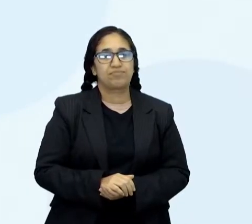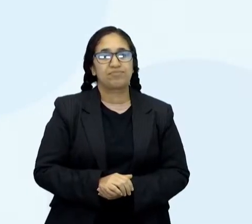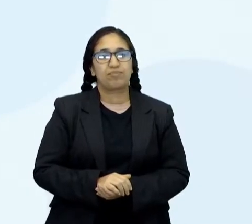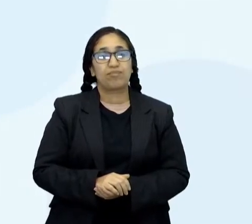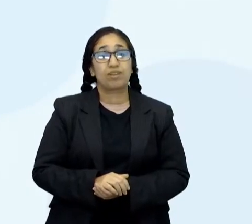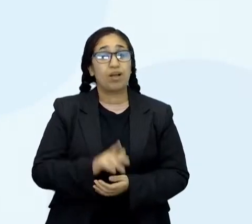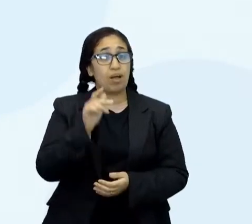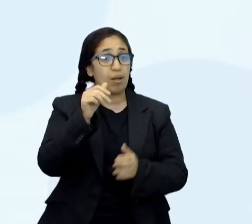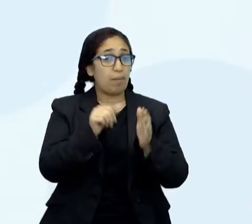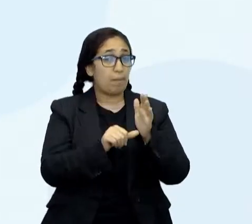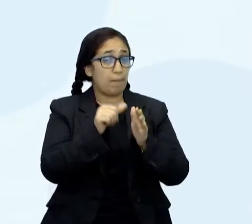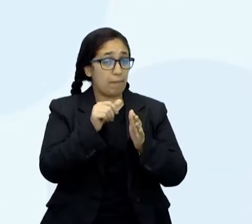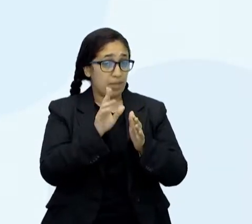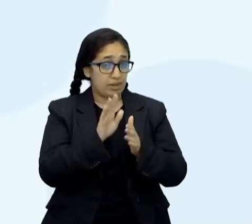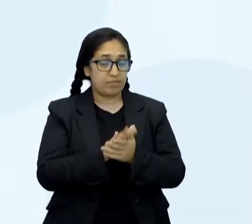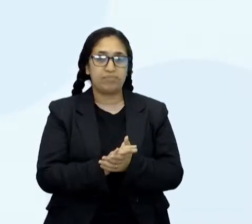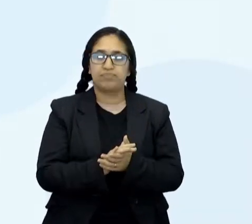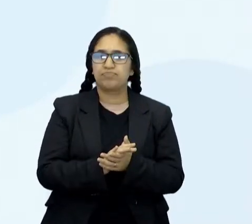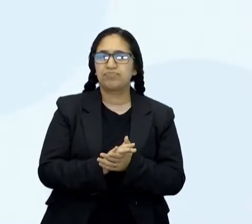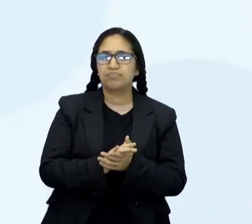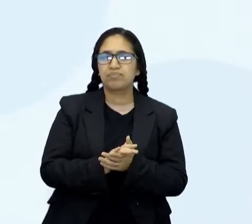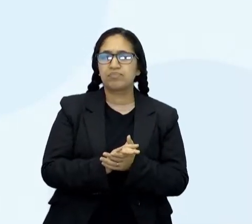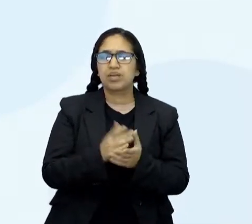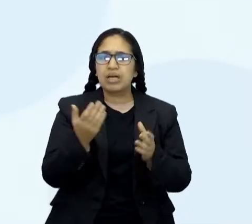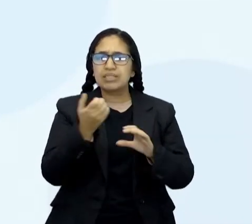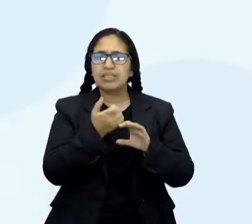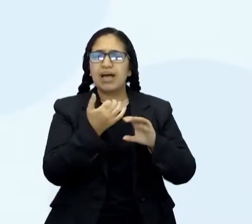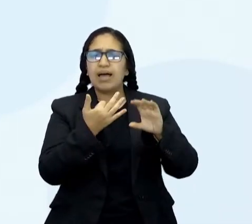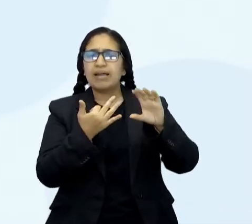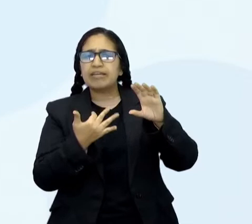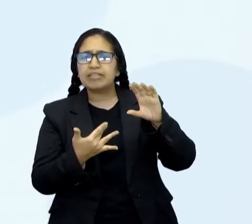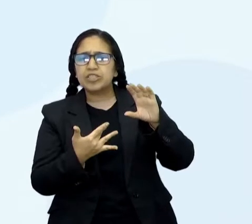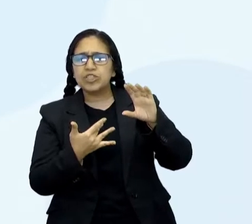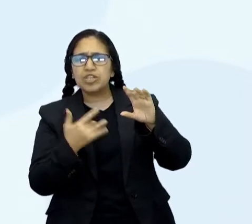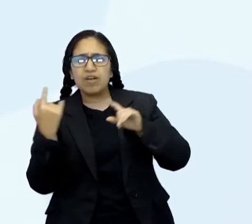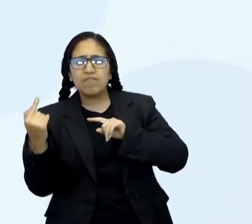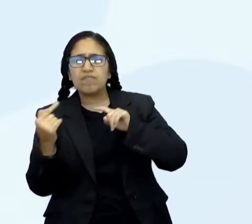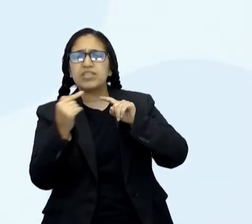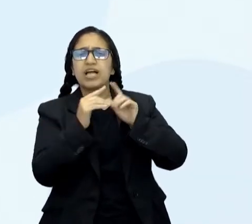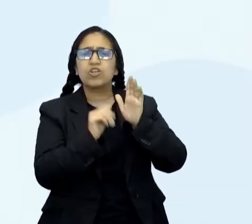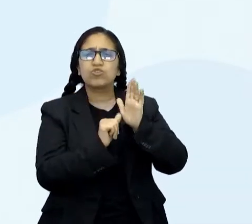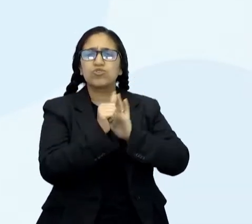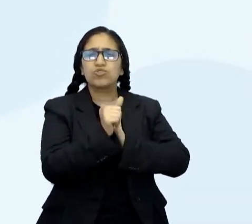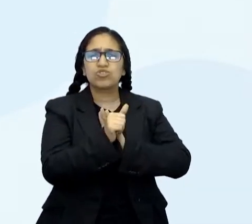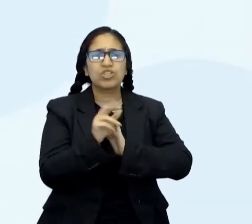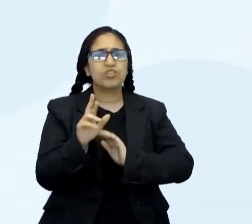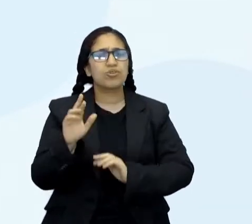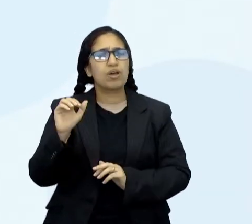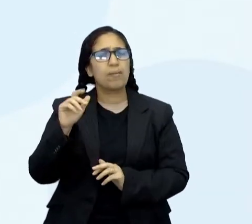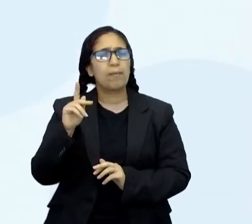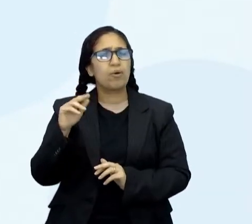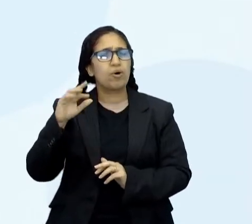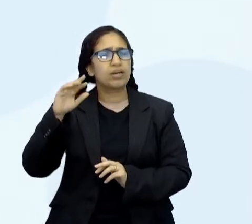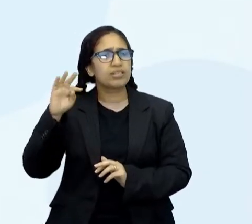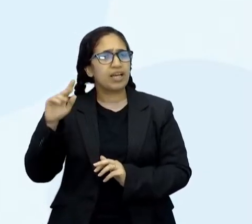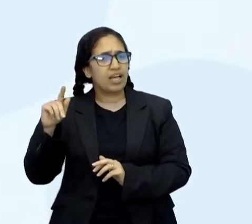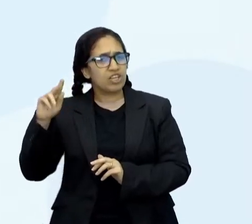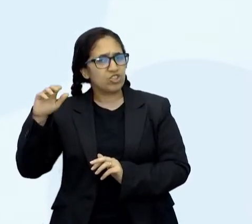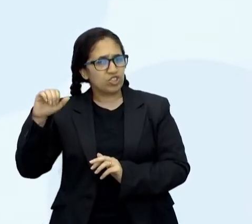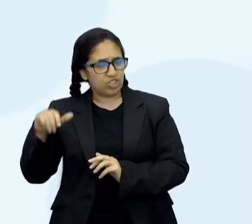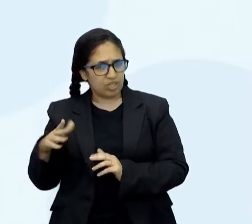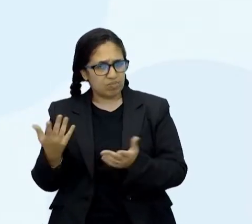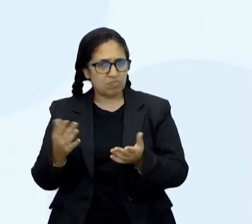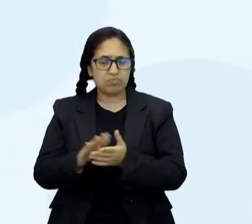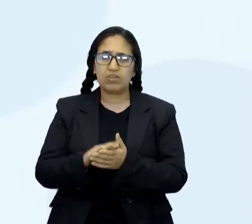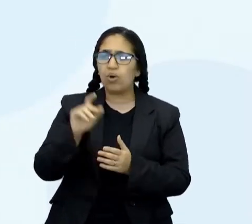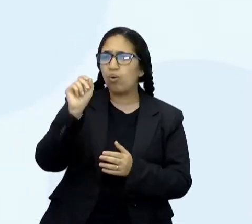Então, a primeira perguntinha. Quais são as características e a finalidade do gênero reportagem? E depois, o que